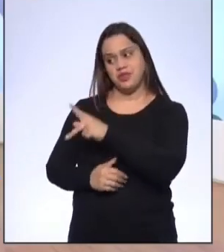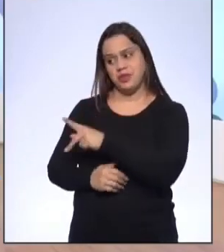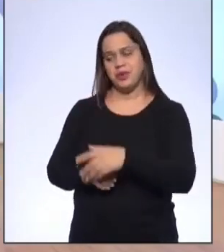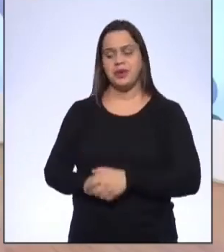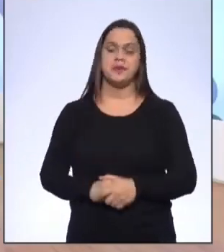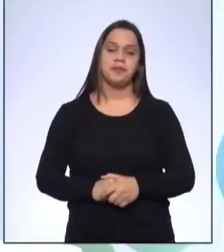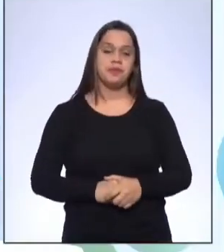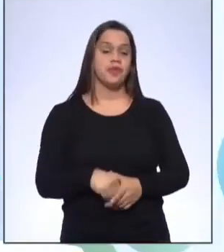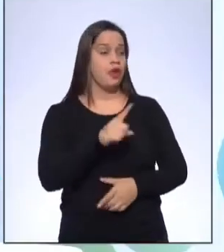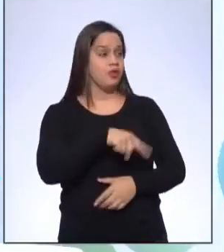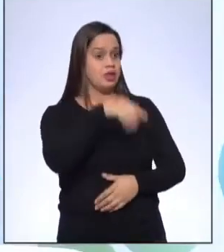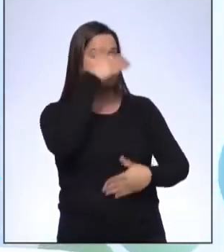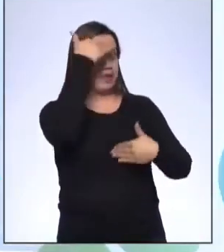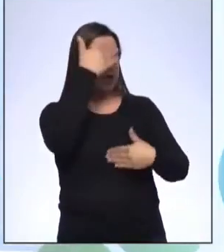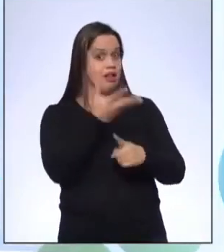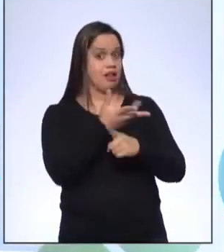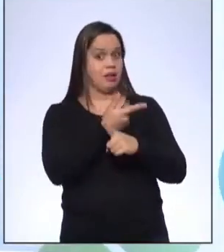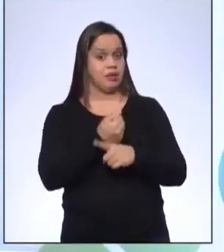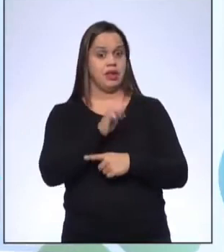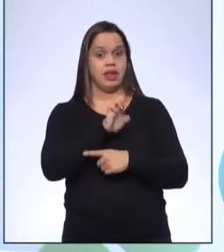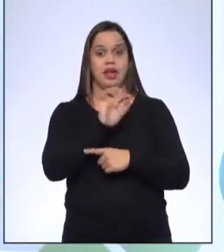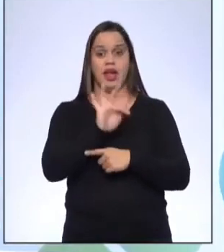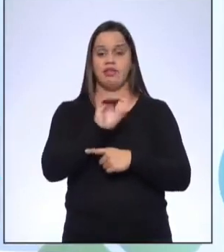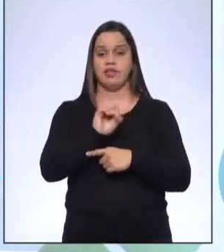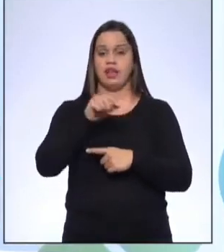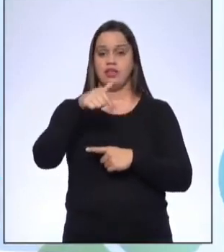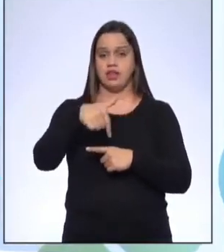obrigada. Lembrando que a habilidade é a